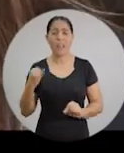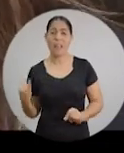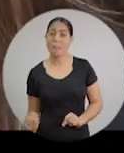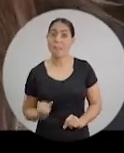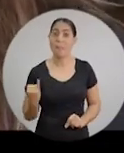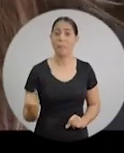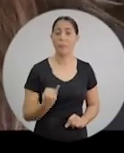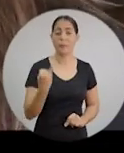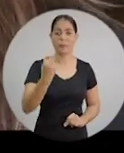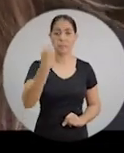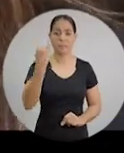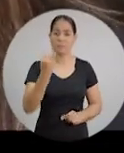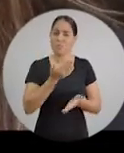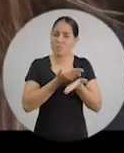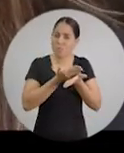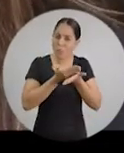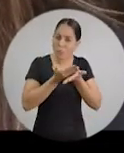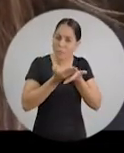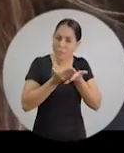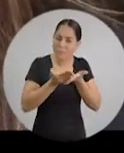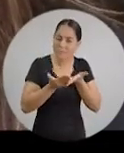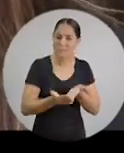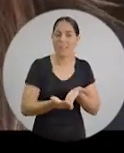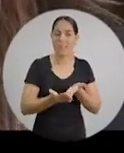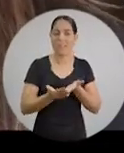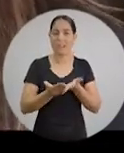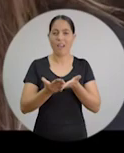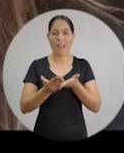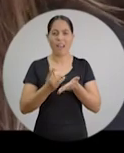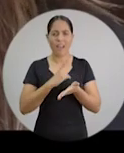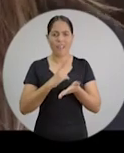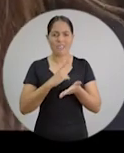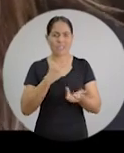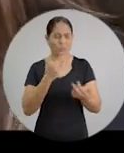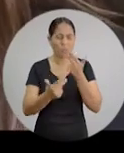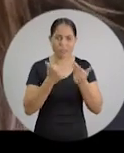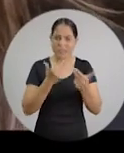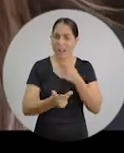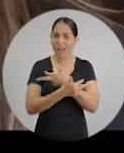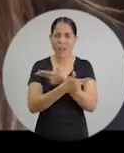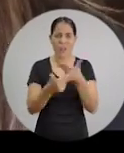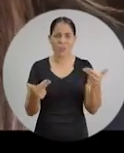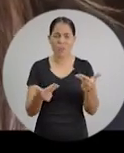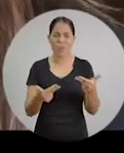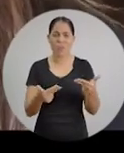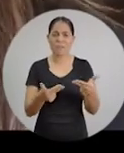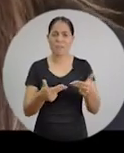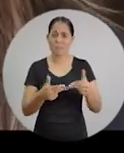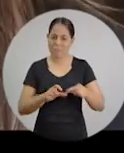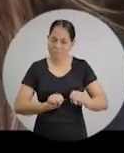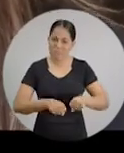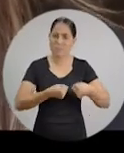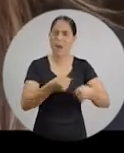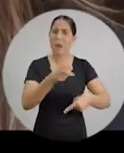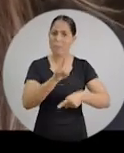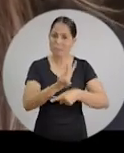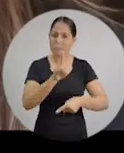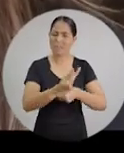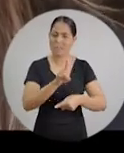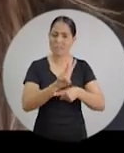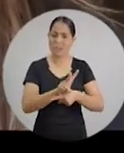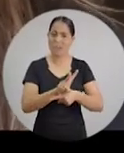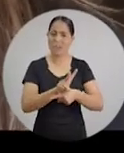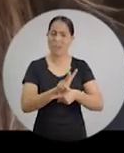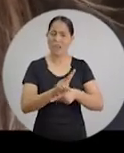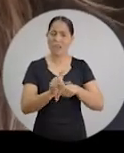Brasil comece a se atualizar e a se apressar em combater